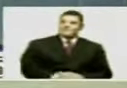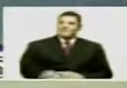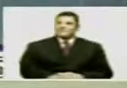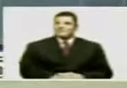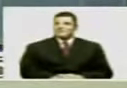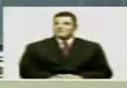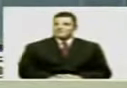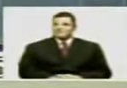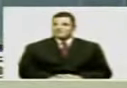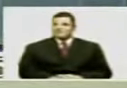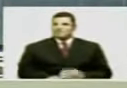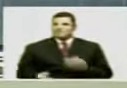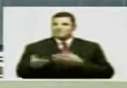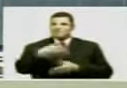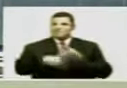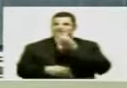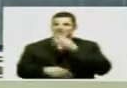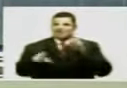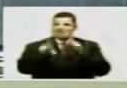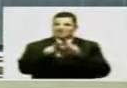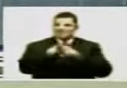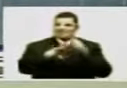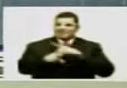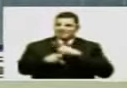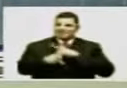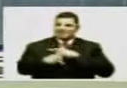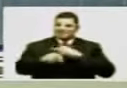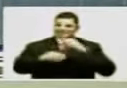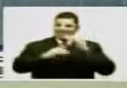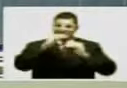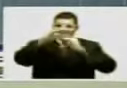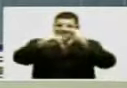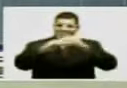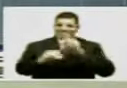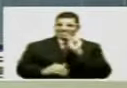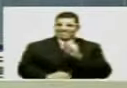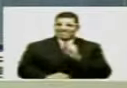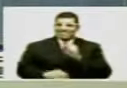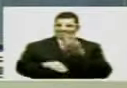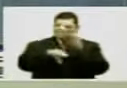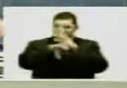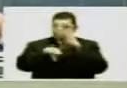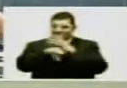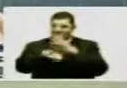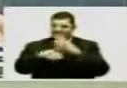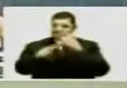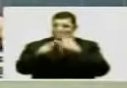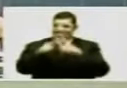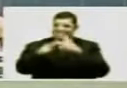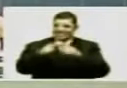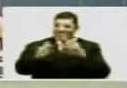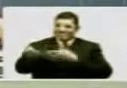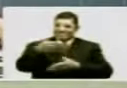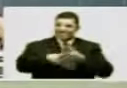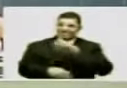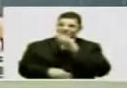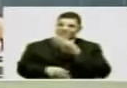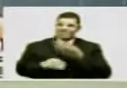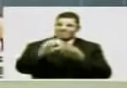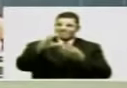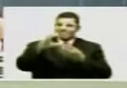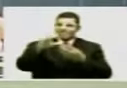número pequeno de passageiros, o que também terá como consequência a incapacidade de arcar com os custos de